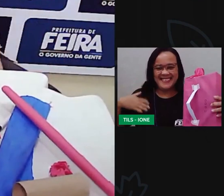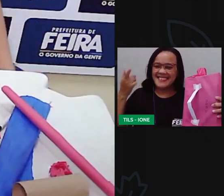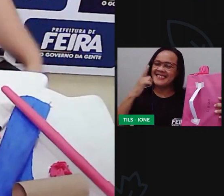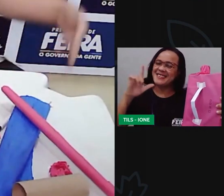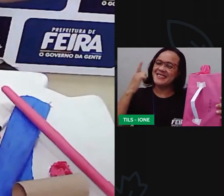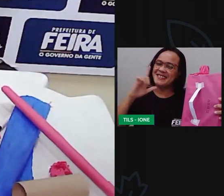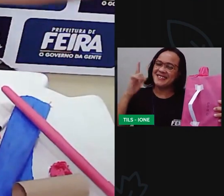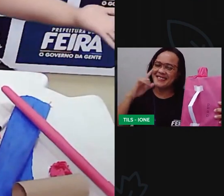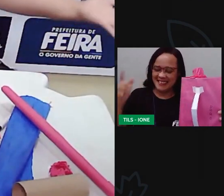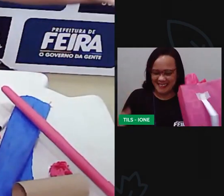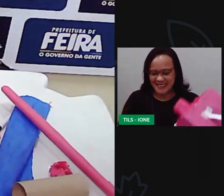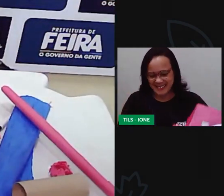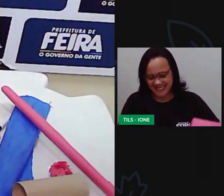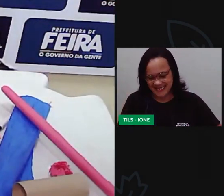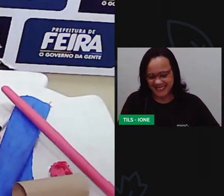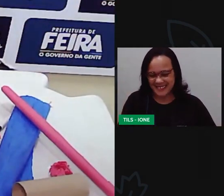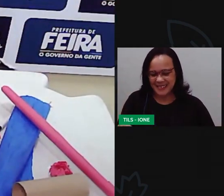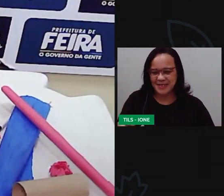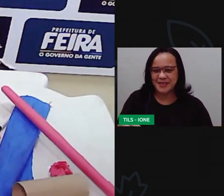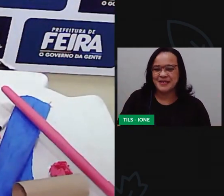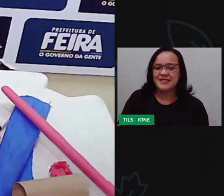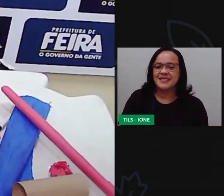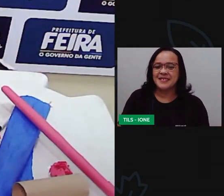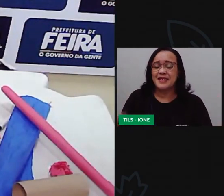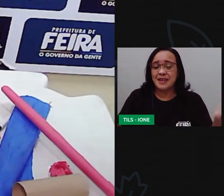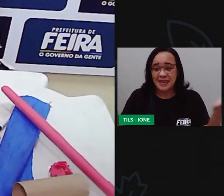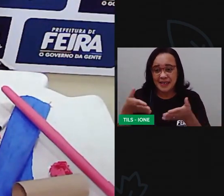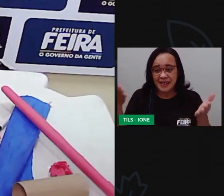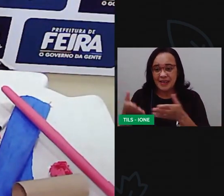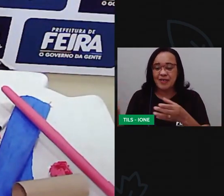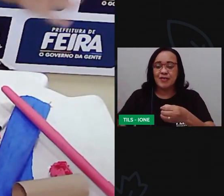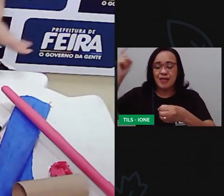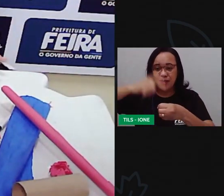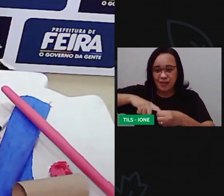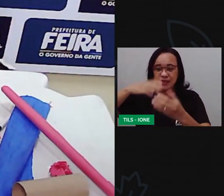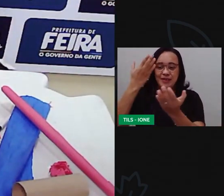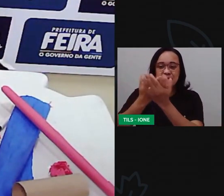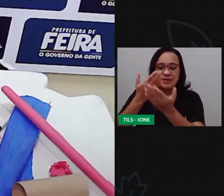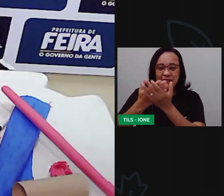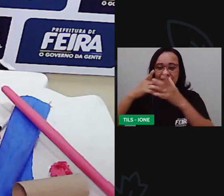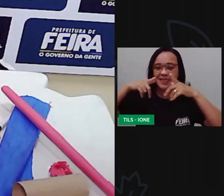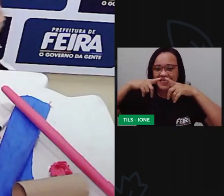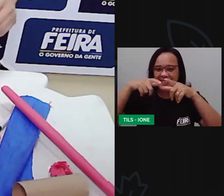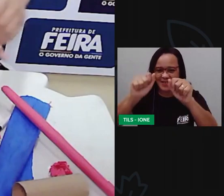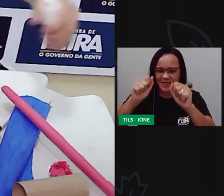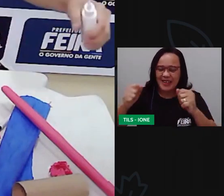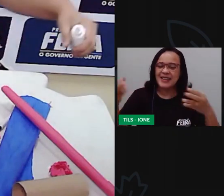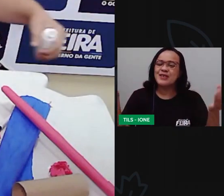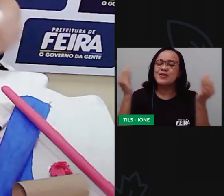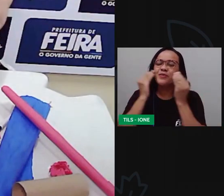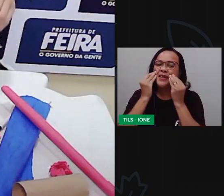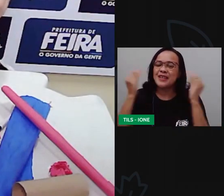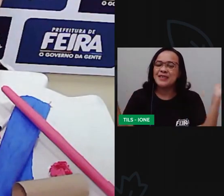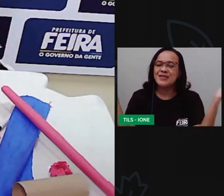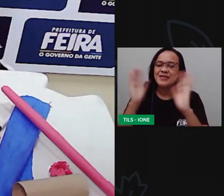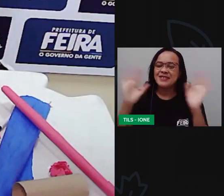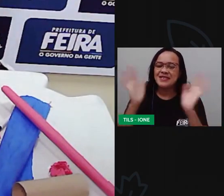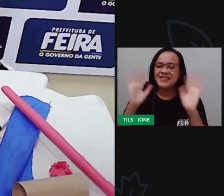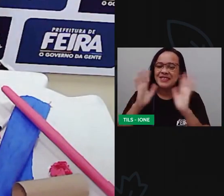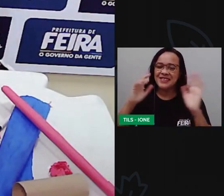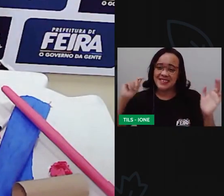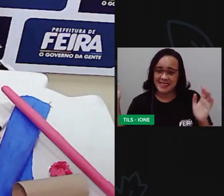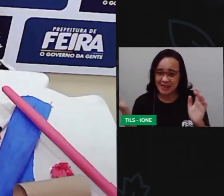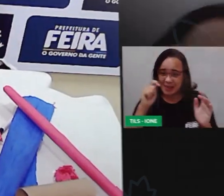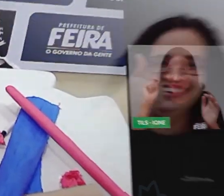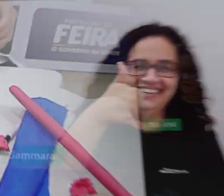e vamos voltar aí agora para a nossa aula de linguagem beijo pra vocês e a mágica vai acontecer aqui na minha